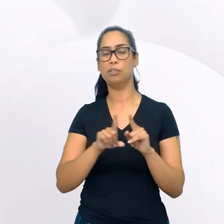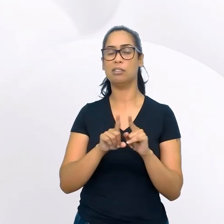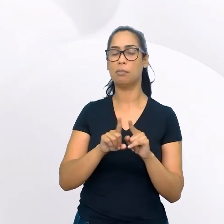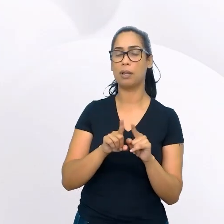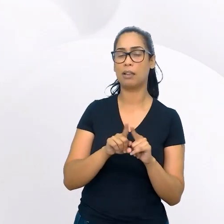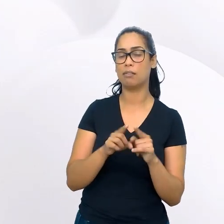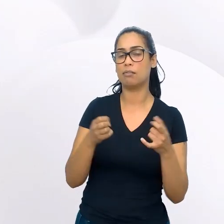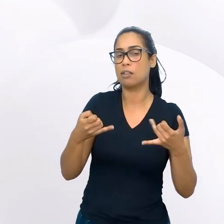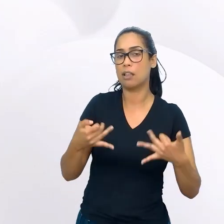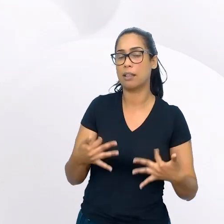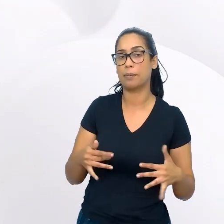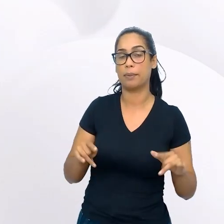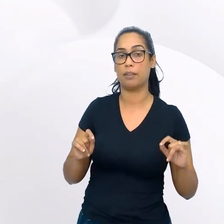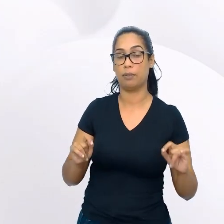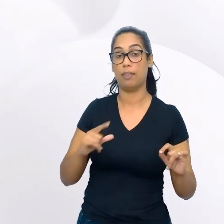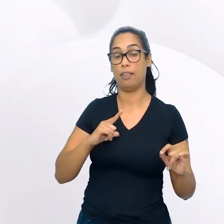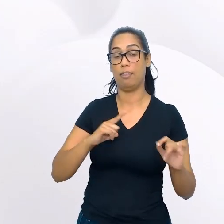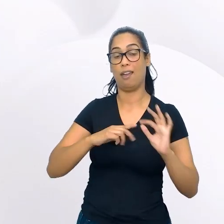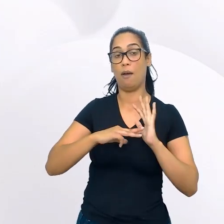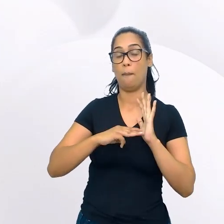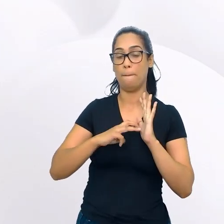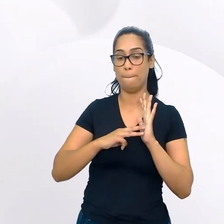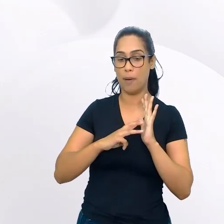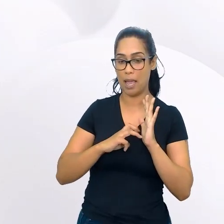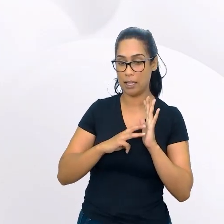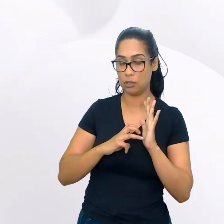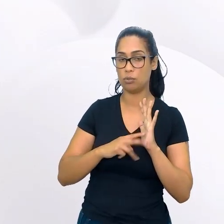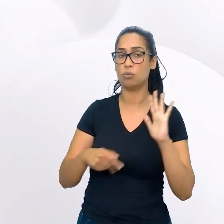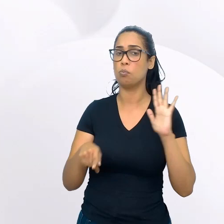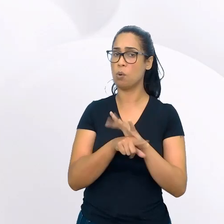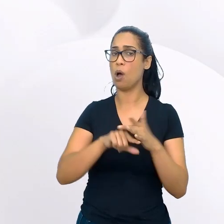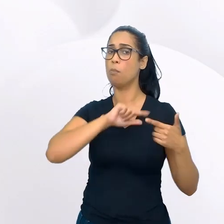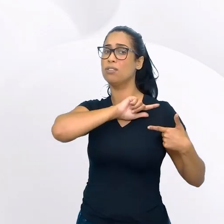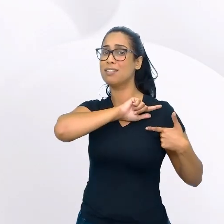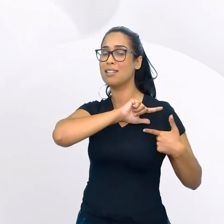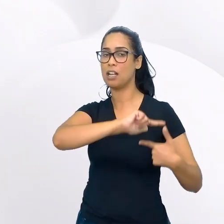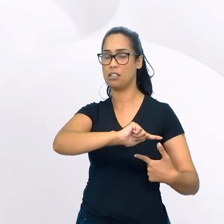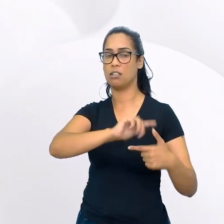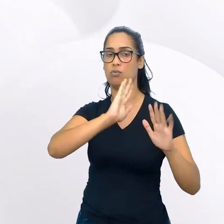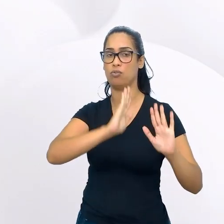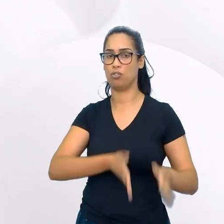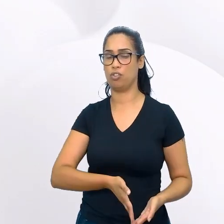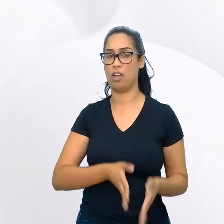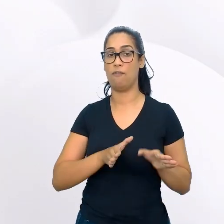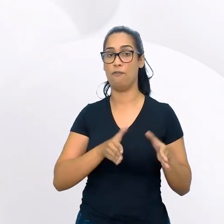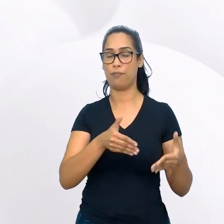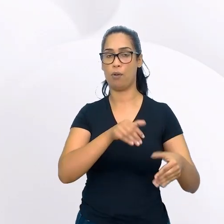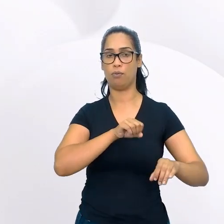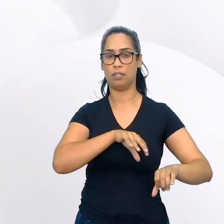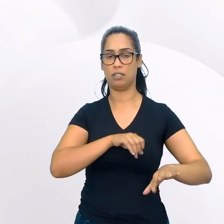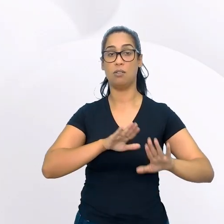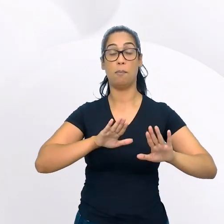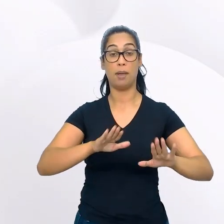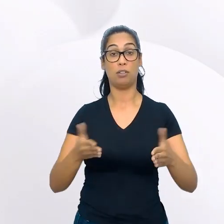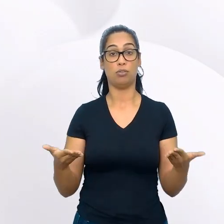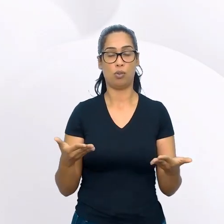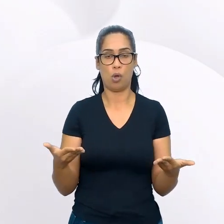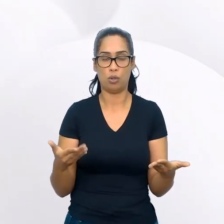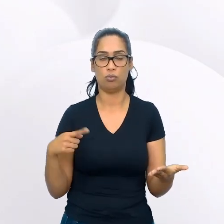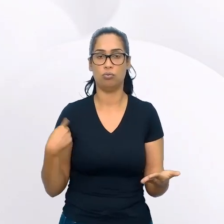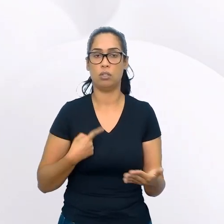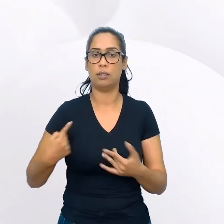A questão dos métodos mais tradicionais né com foco no ensino e hoje se discute muito